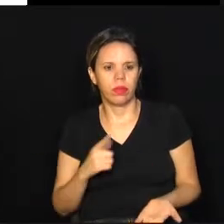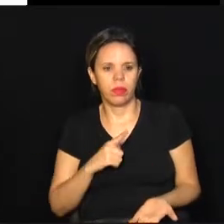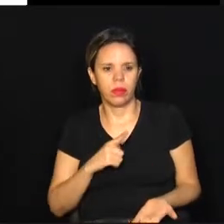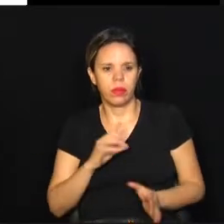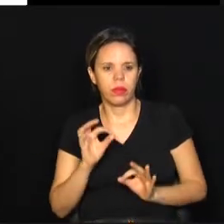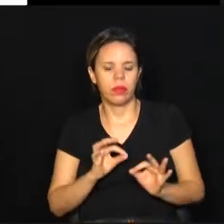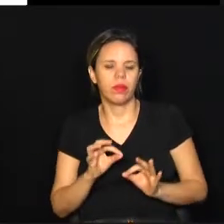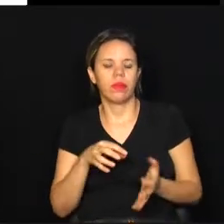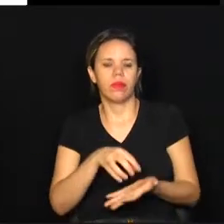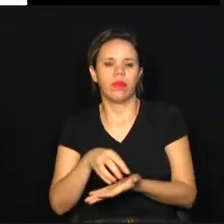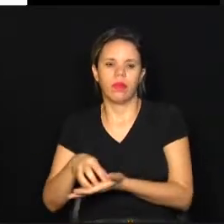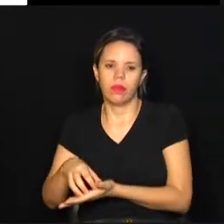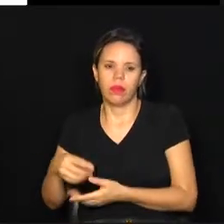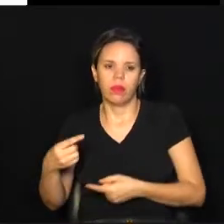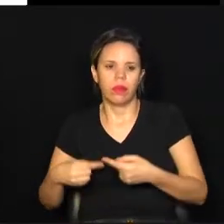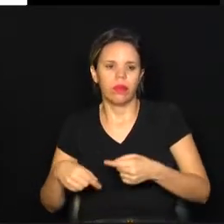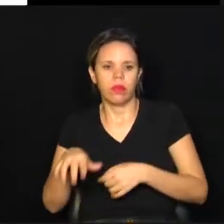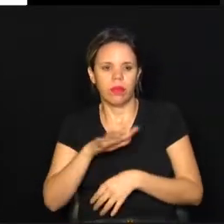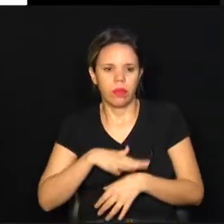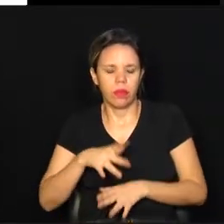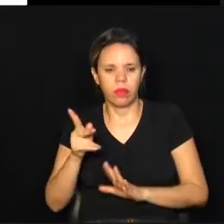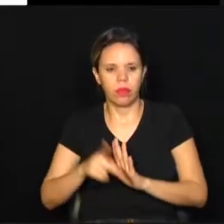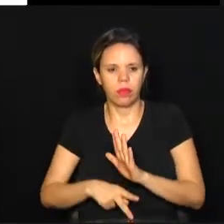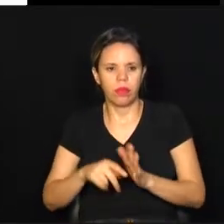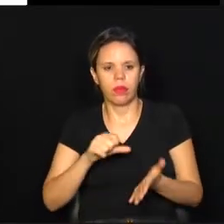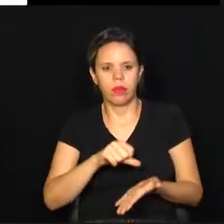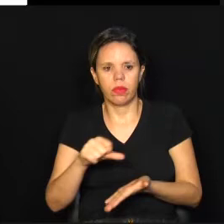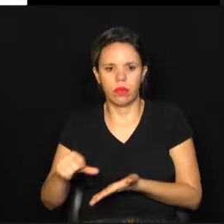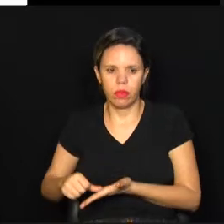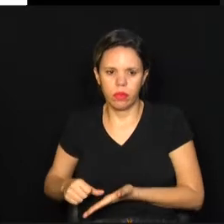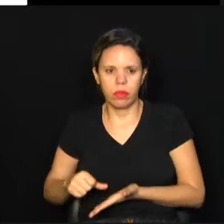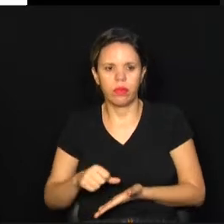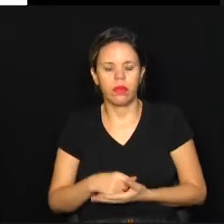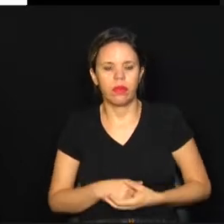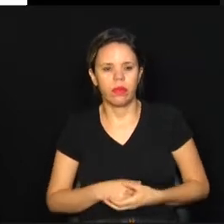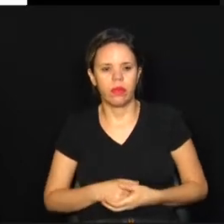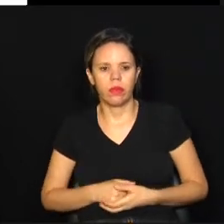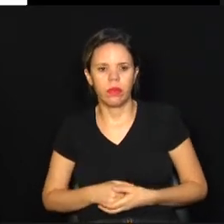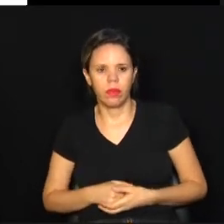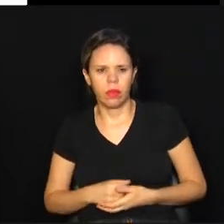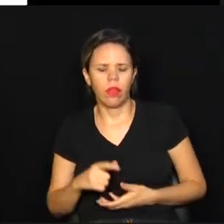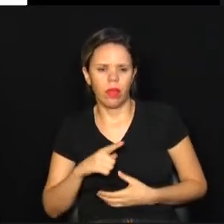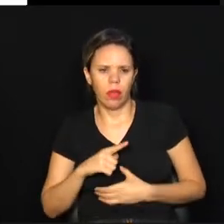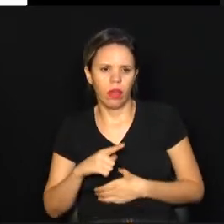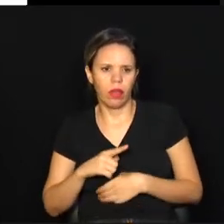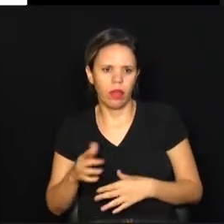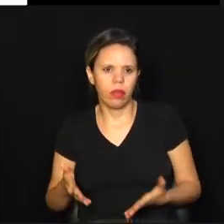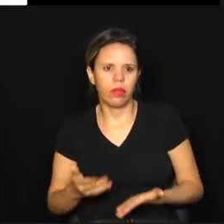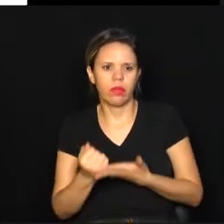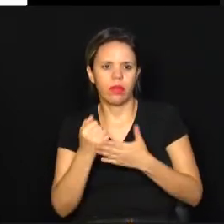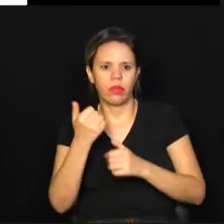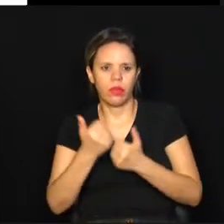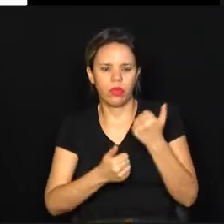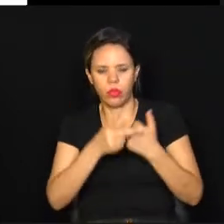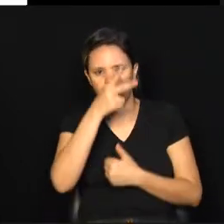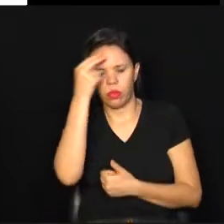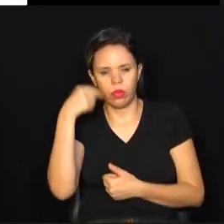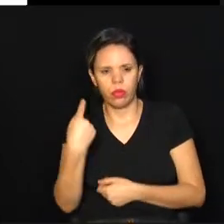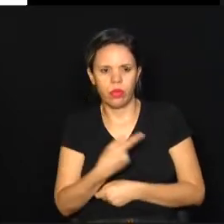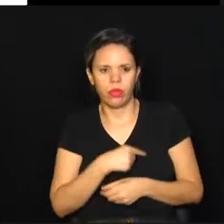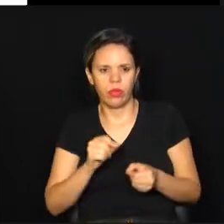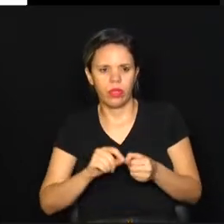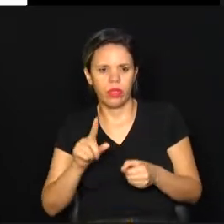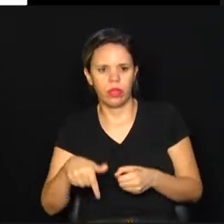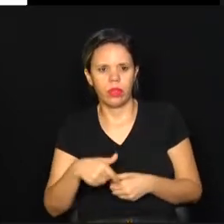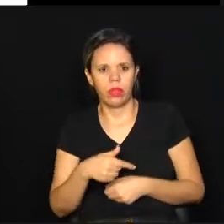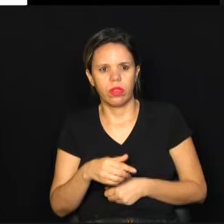organismo que está olhando as políticas, então o plano local, né, o plano dessa região, ele tem que ser tocado por uma subprefeitura, né? Nós fazíamos isso lá em